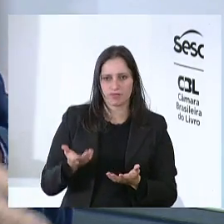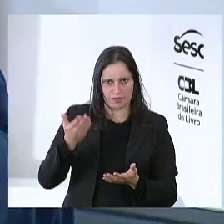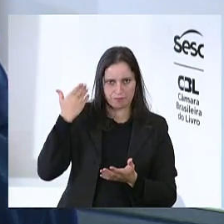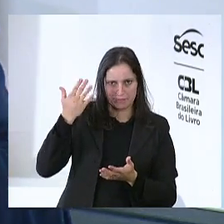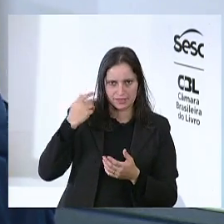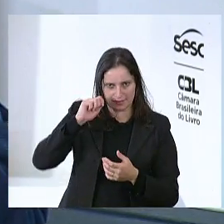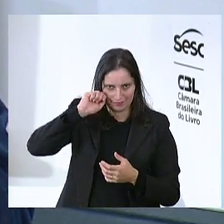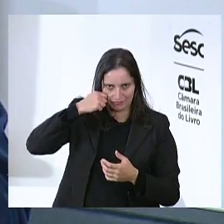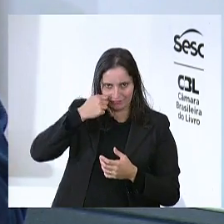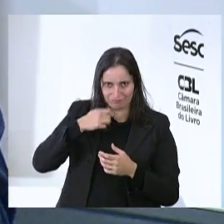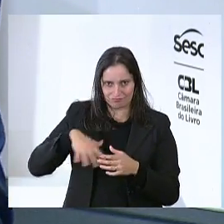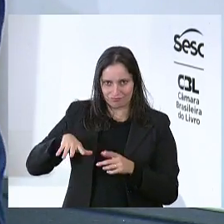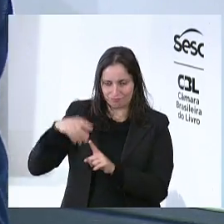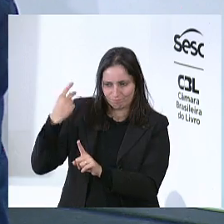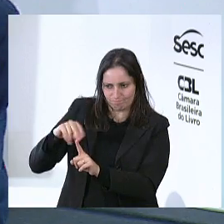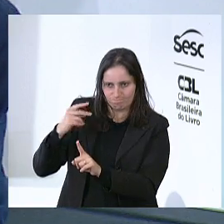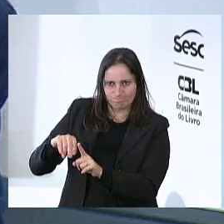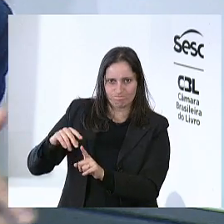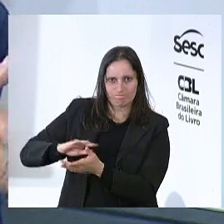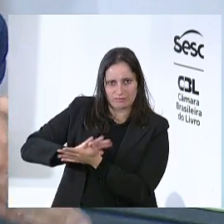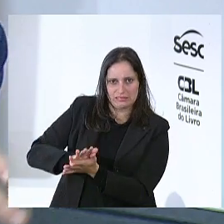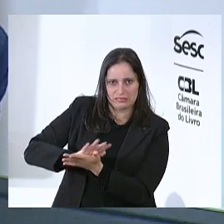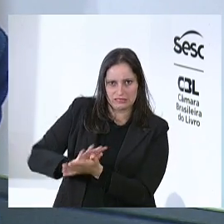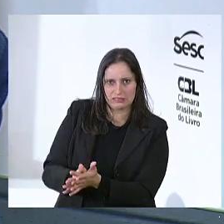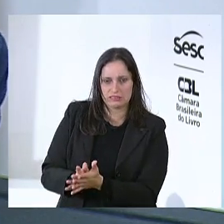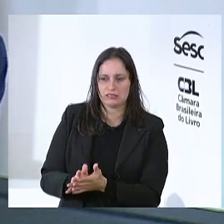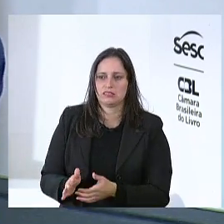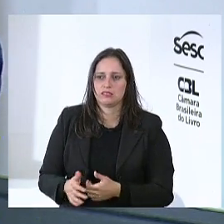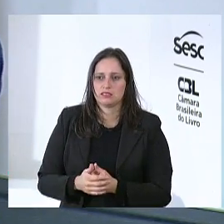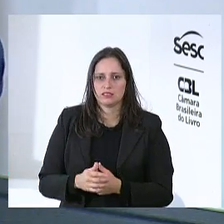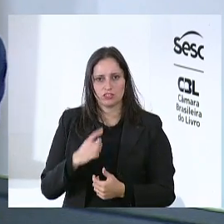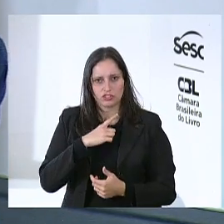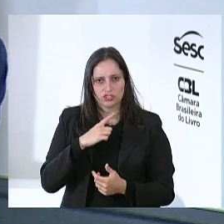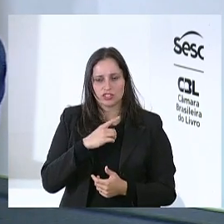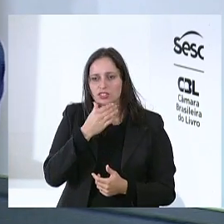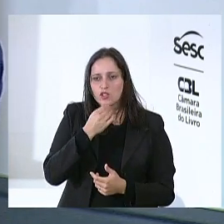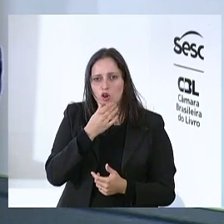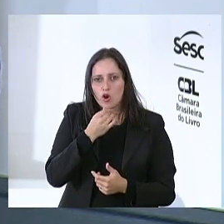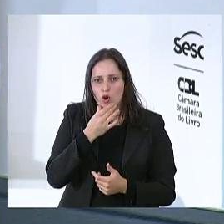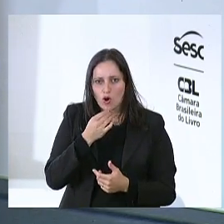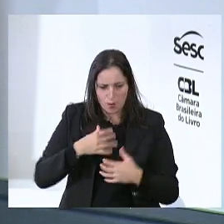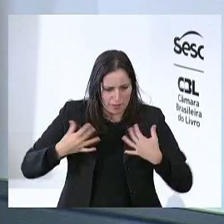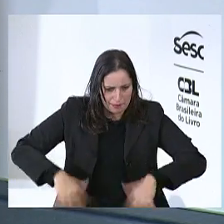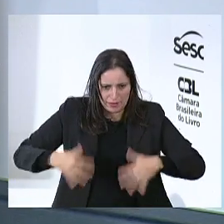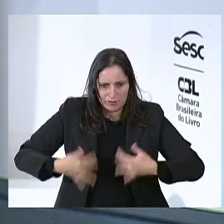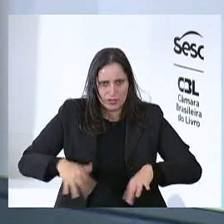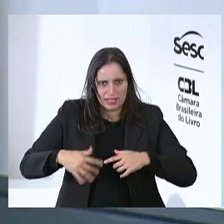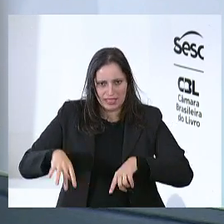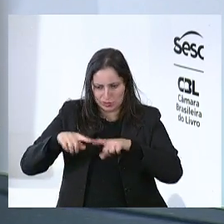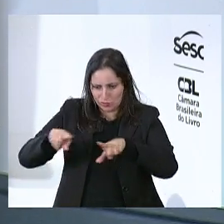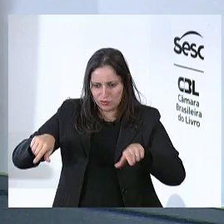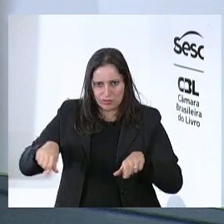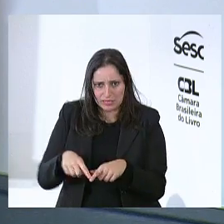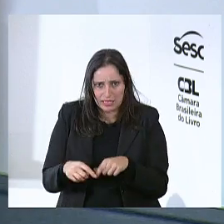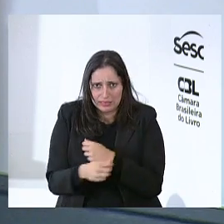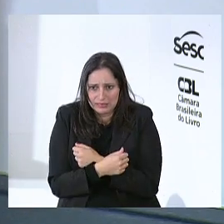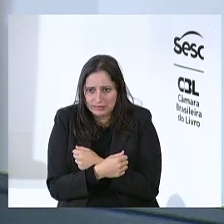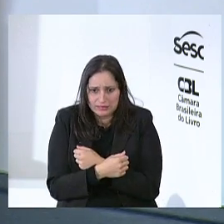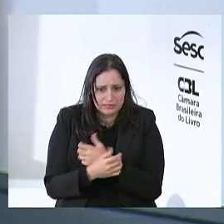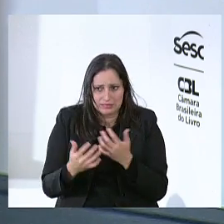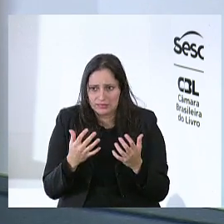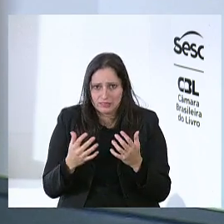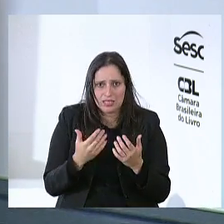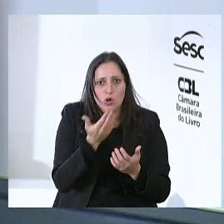lá o torturador, aí apavorado, todo cagado num canto, numa sala ali, entende? Com medo, né? O que, vão fazer com ele, né? Certo?